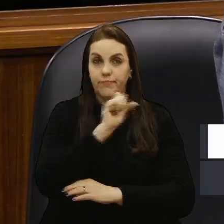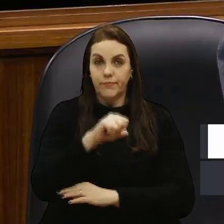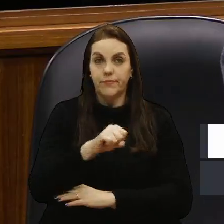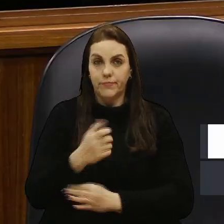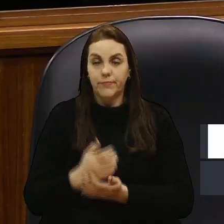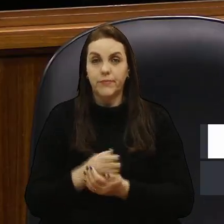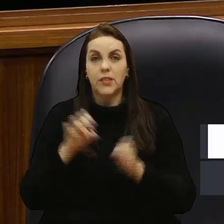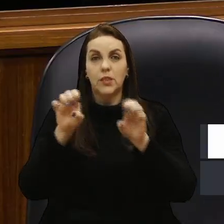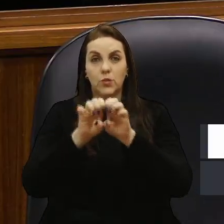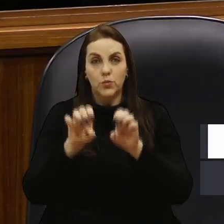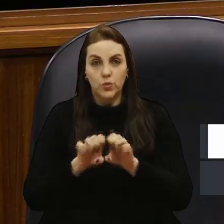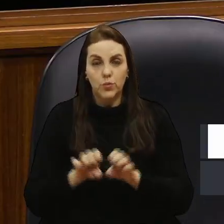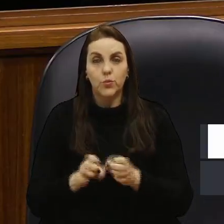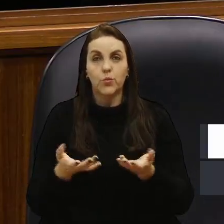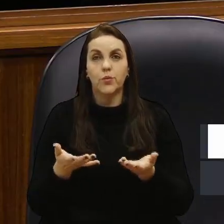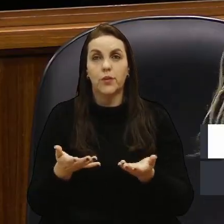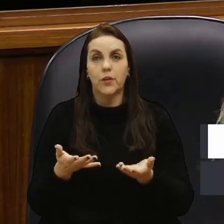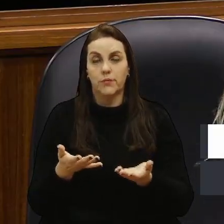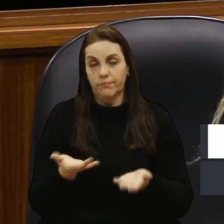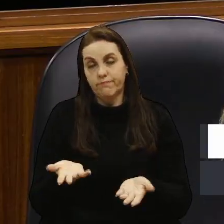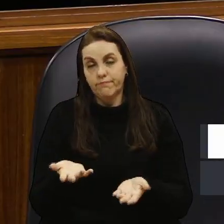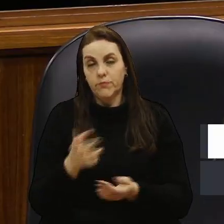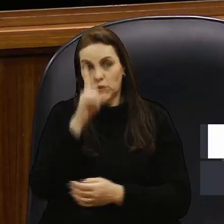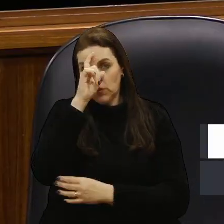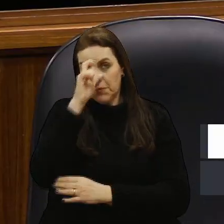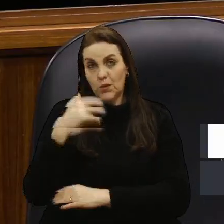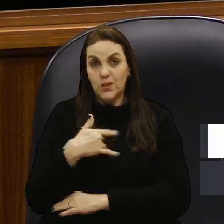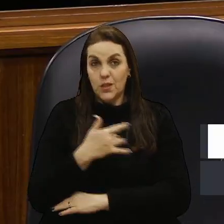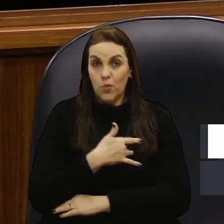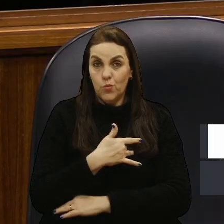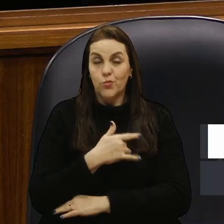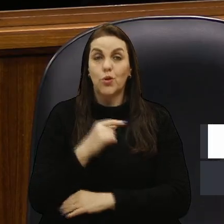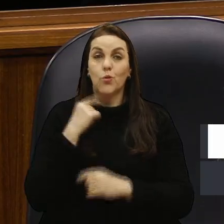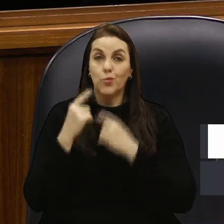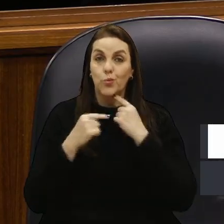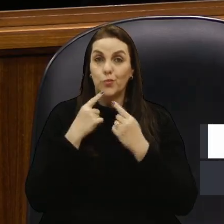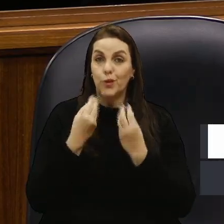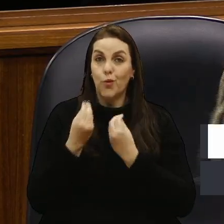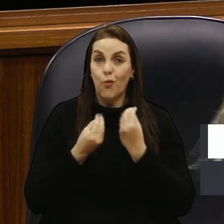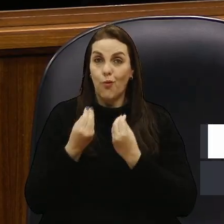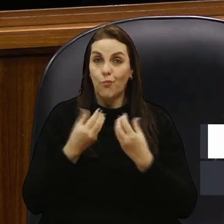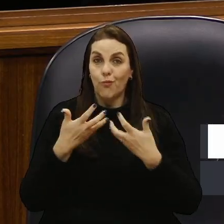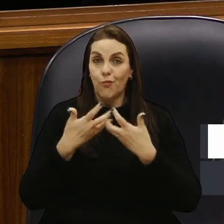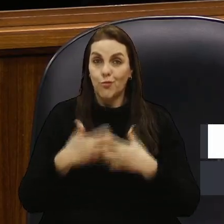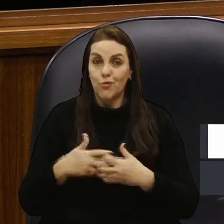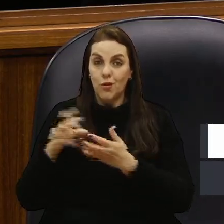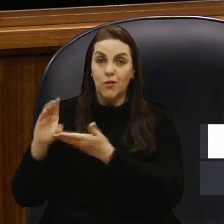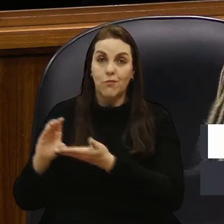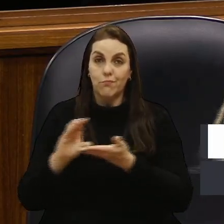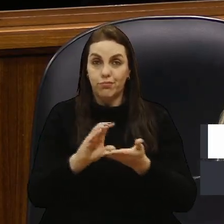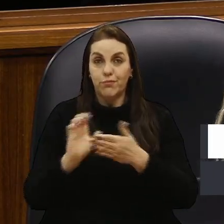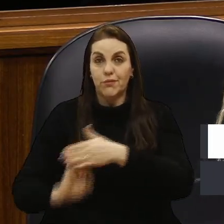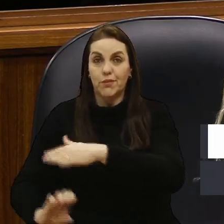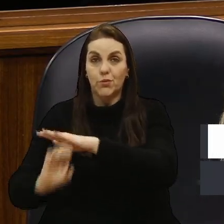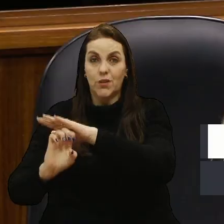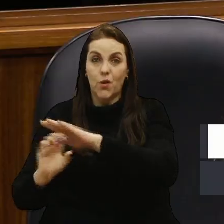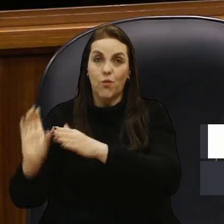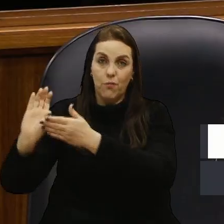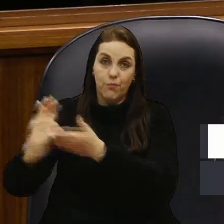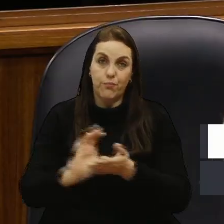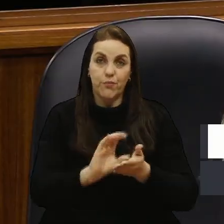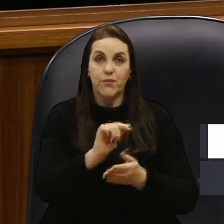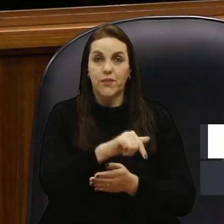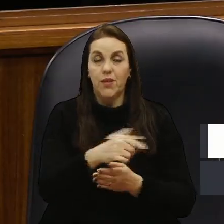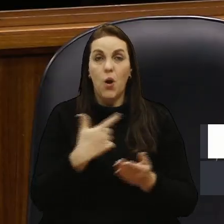da estrutura do saúde. Eu tenho dúvidas de como que funcionaria essa questão do repasse para a União, de como a União faria